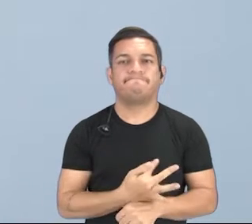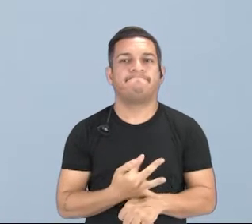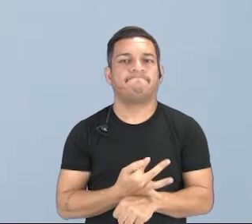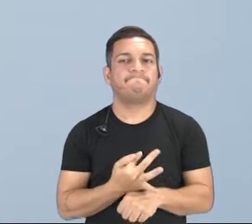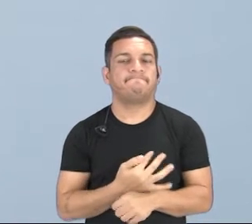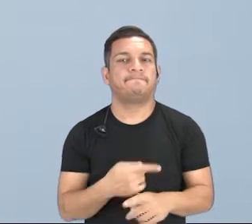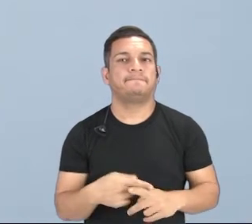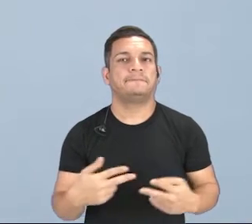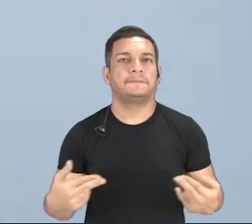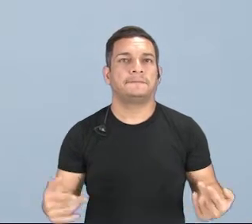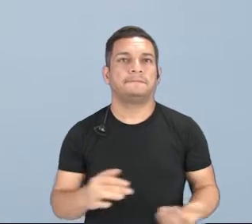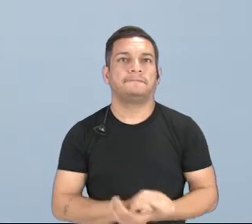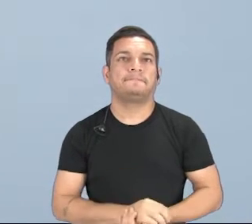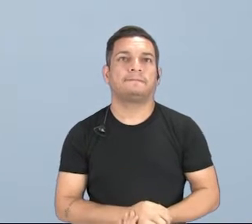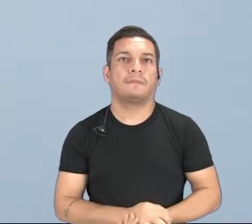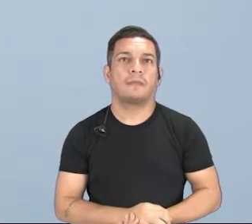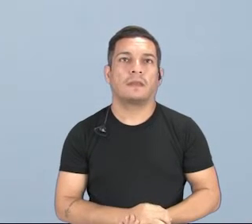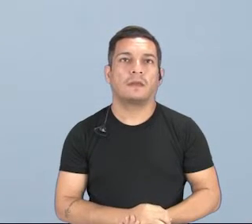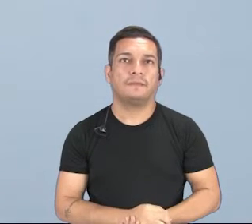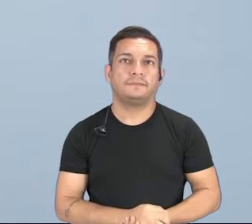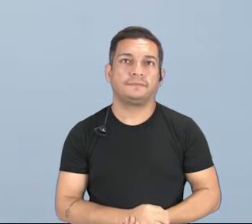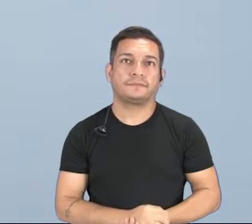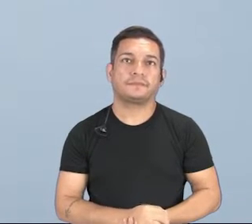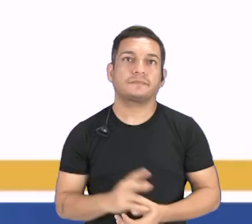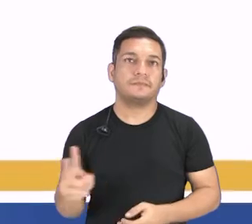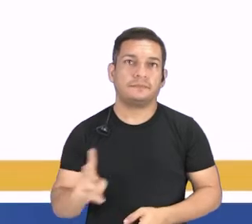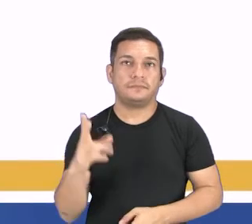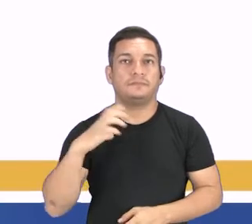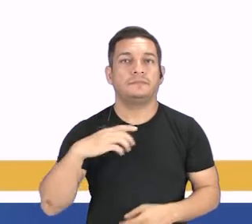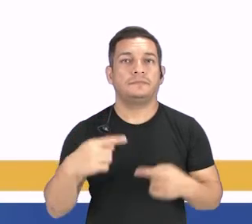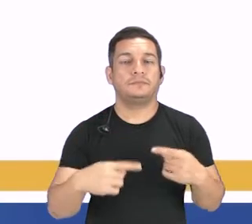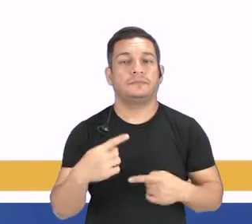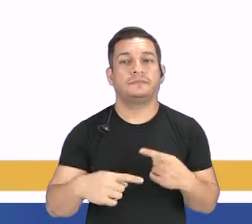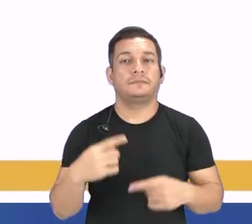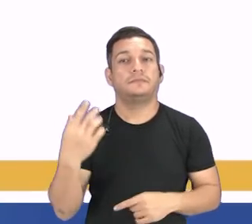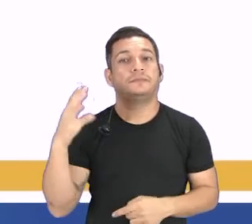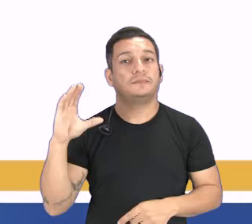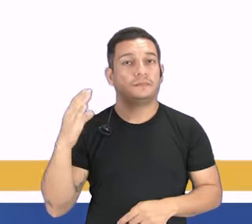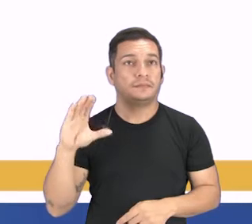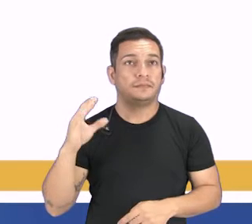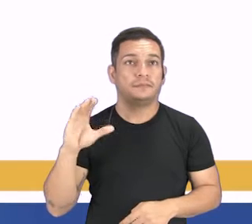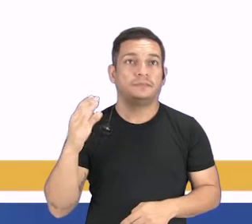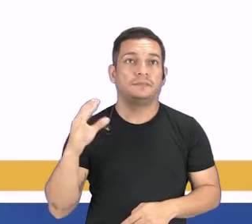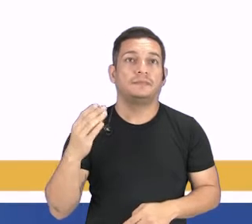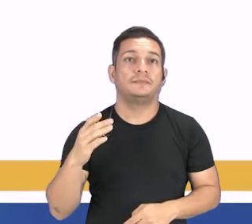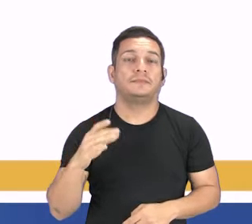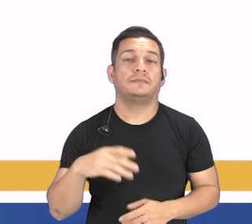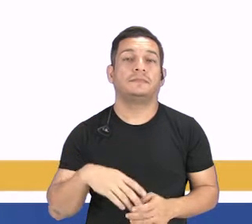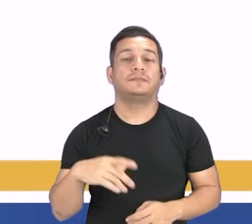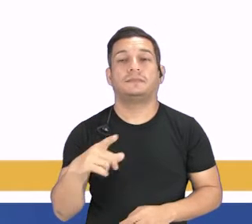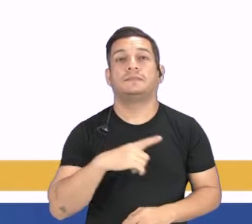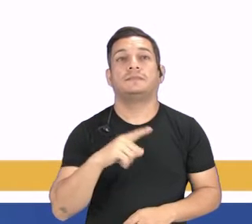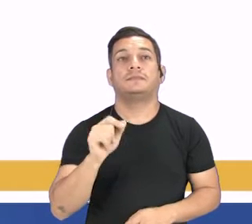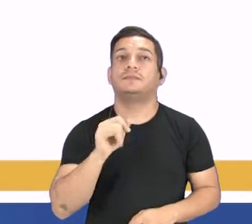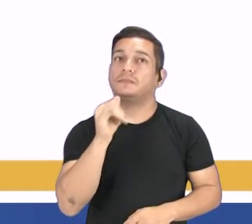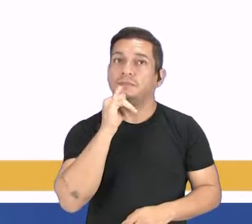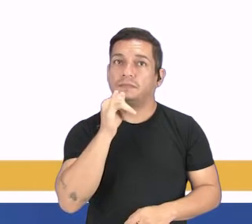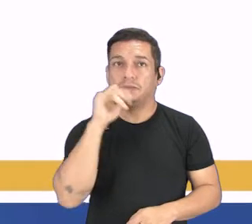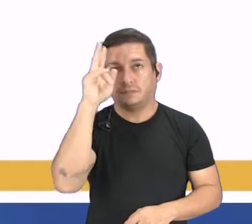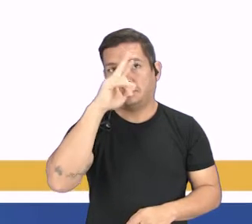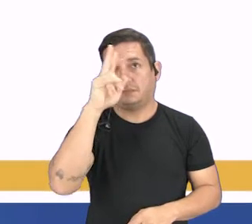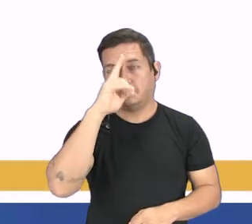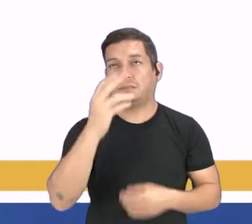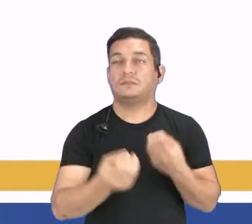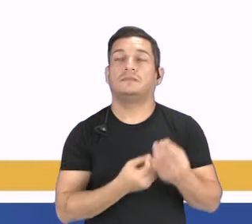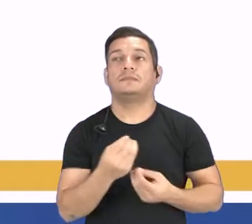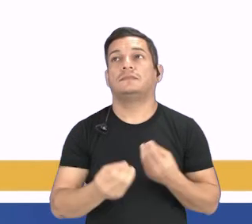resistente a alguma coisa. Bem, valores éticos e políticos na ciência, temos exemplos históricos